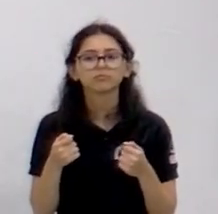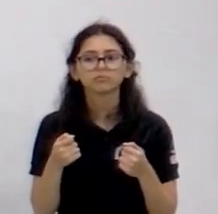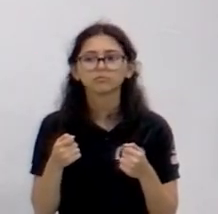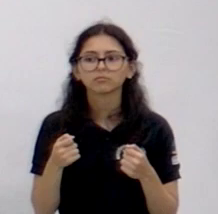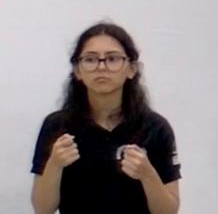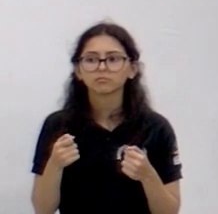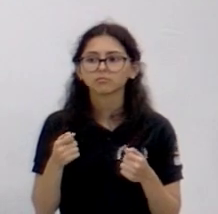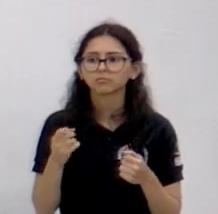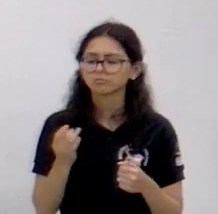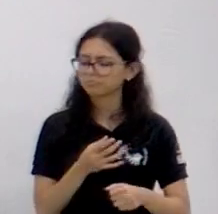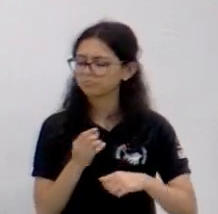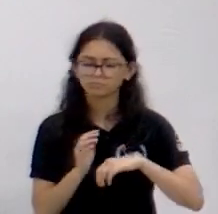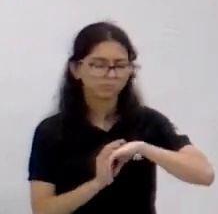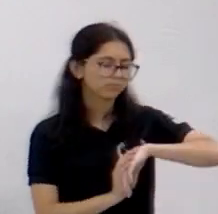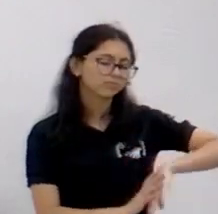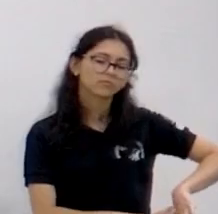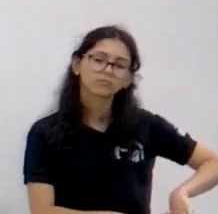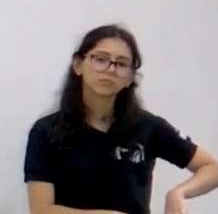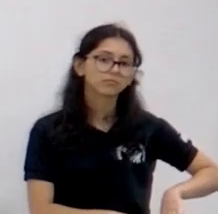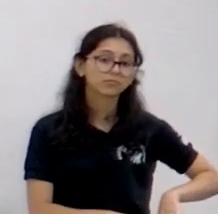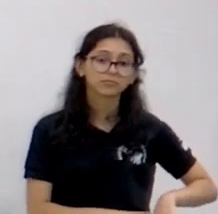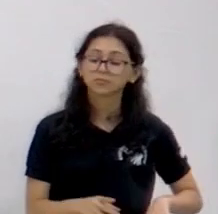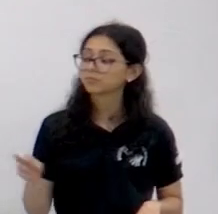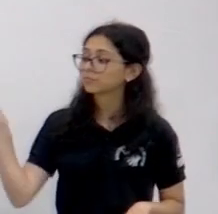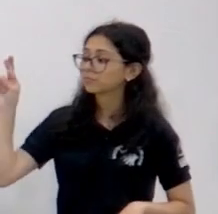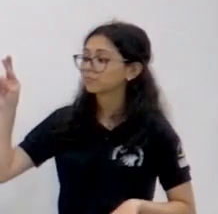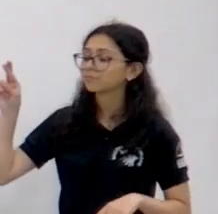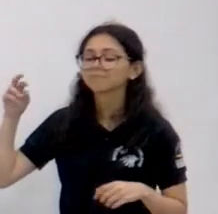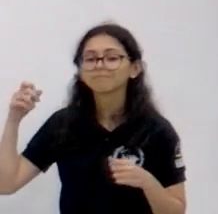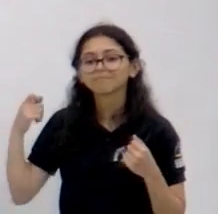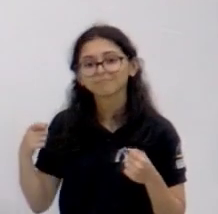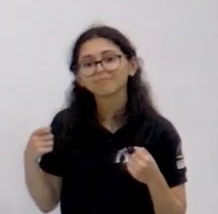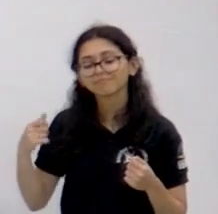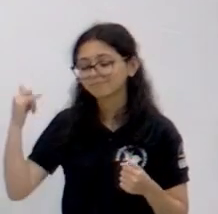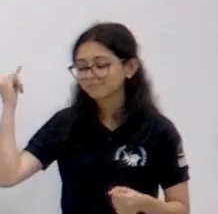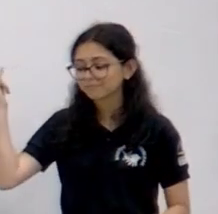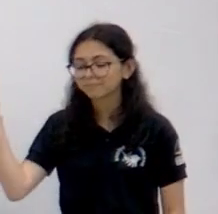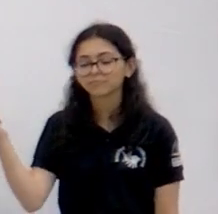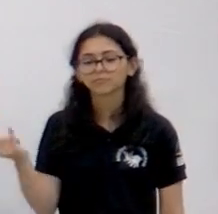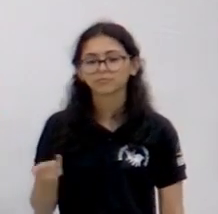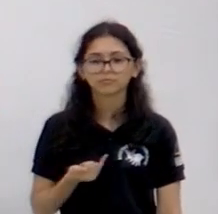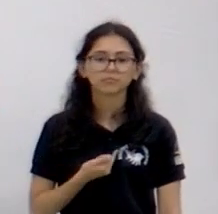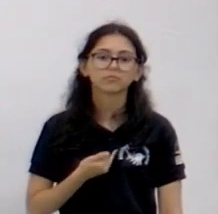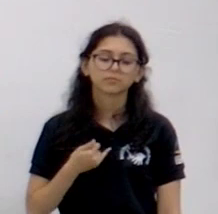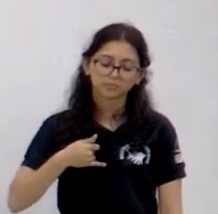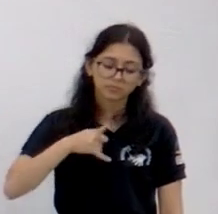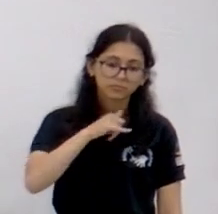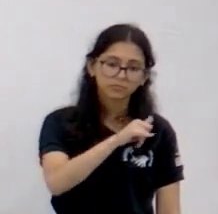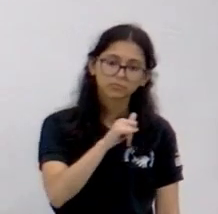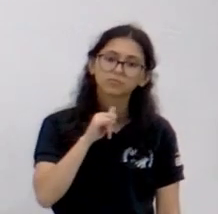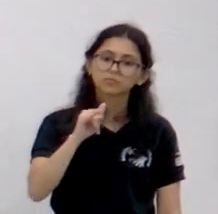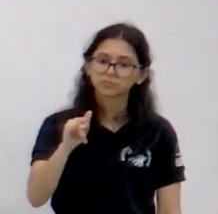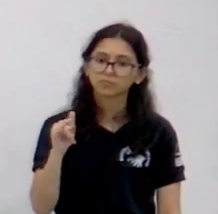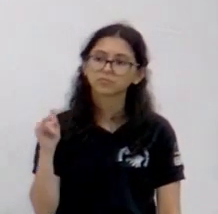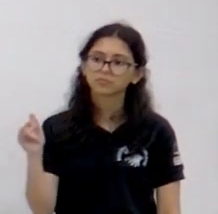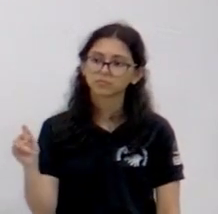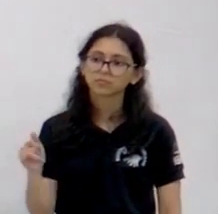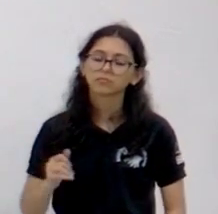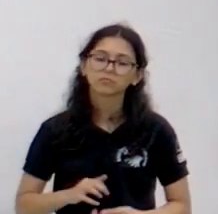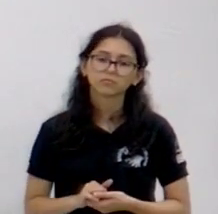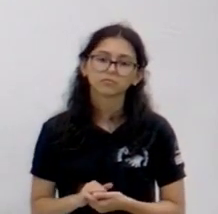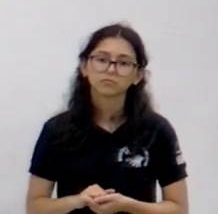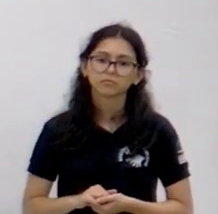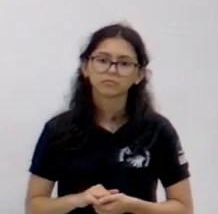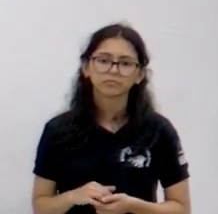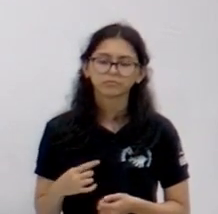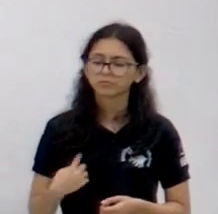amedrontes. Quantas vezes o Senhor precisa dizer isso para mim? Porque diante do problema eu já dou como derrotado, vencido,